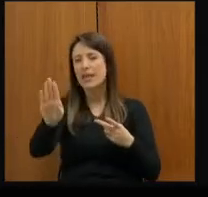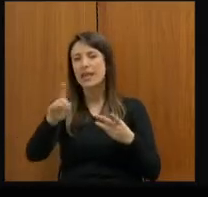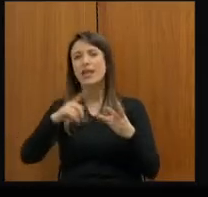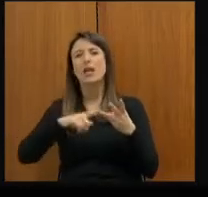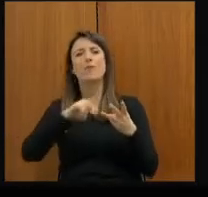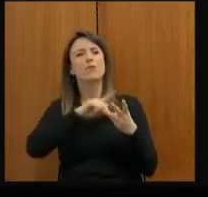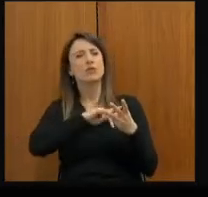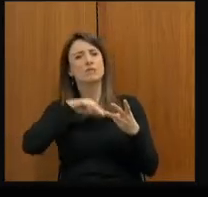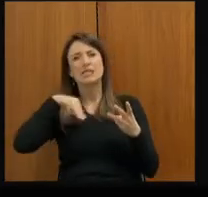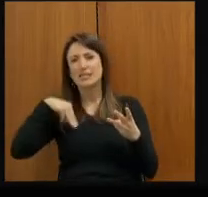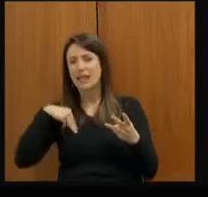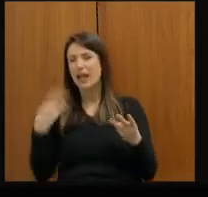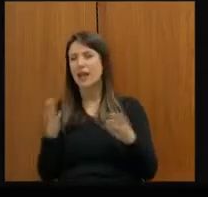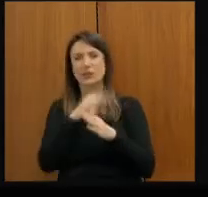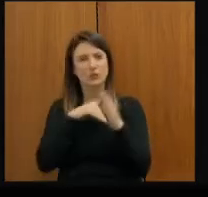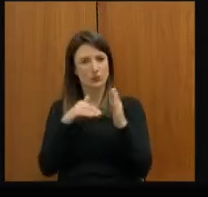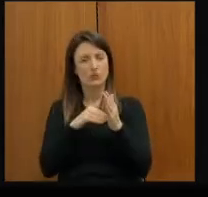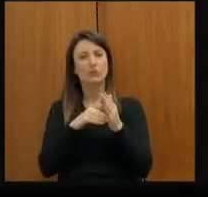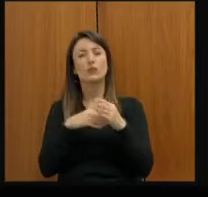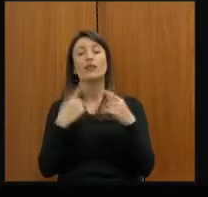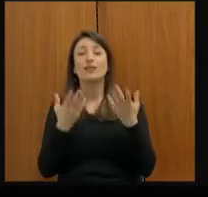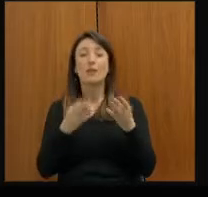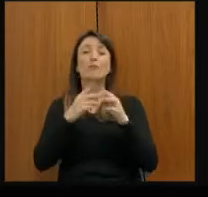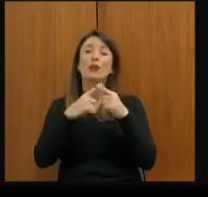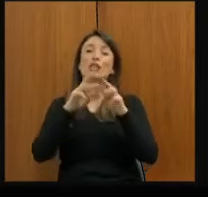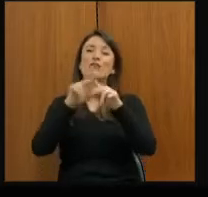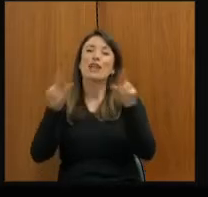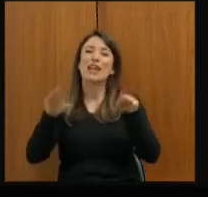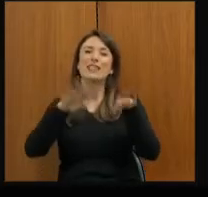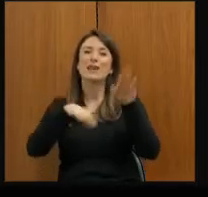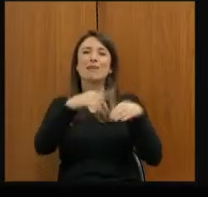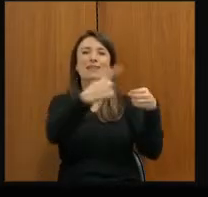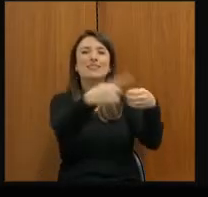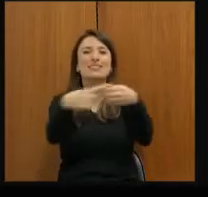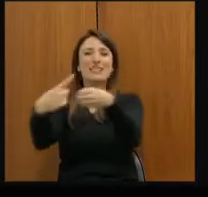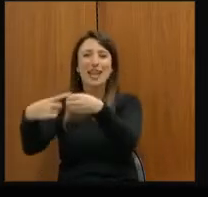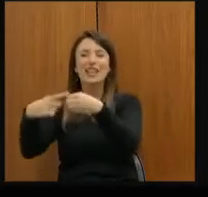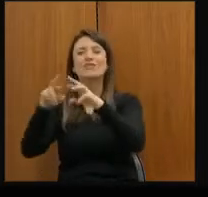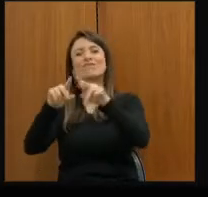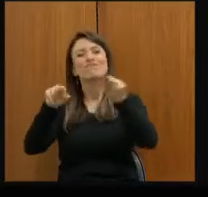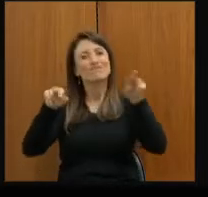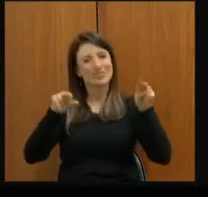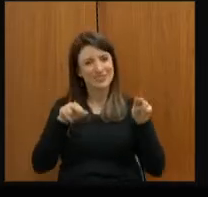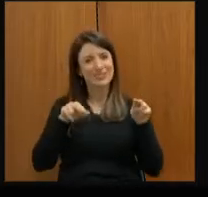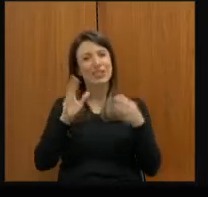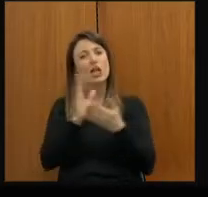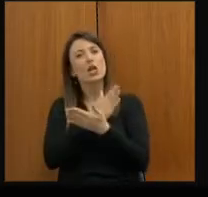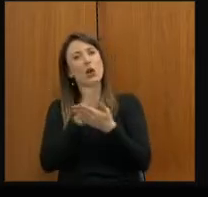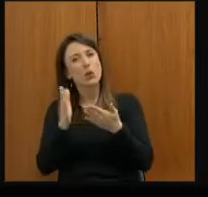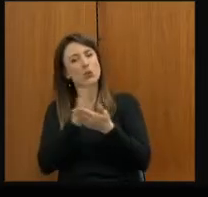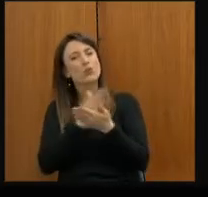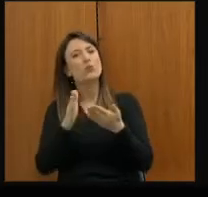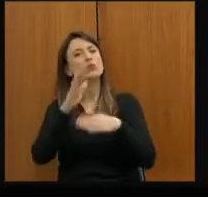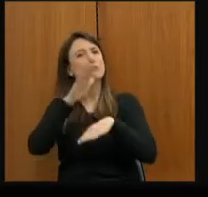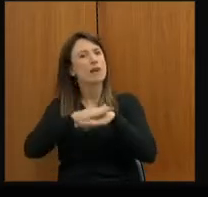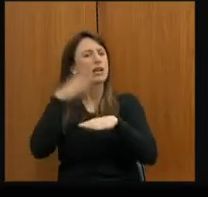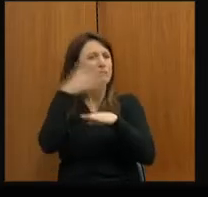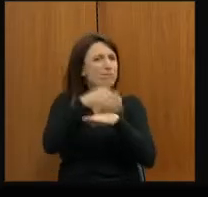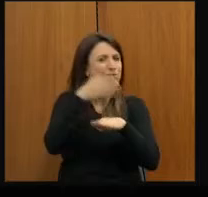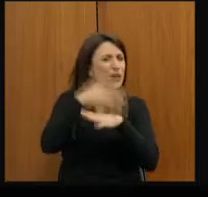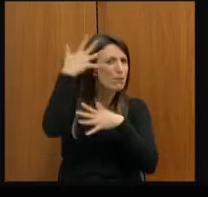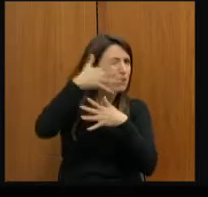cada cidade se contato não é um pouco diferente algumas tem uma atuação mais forte na escola